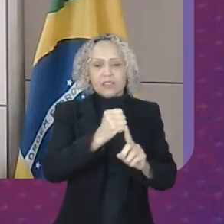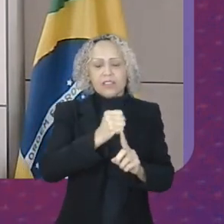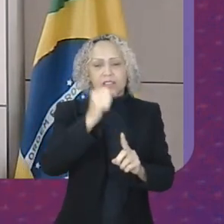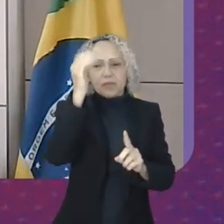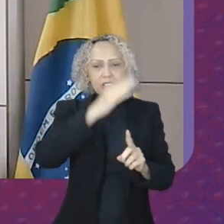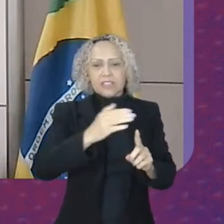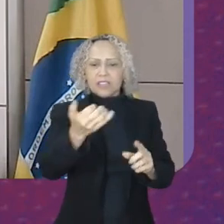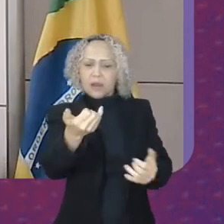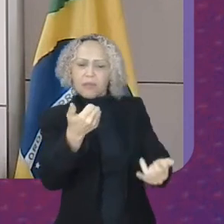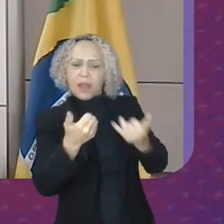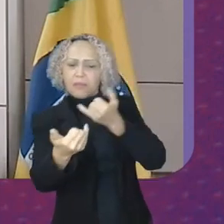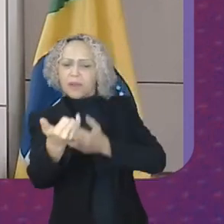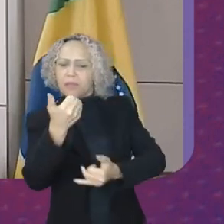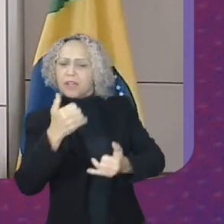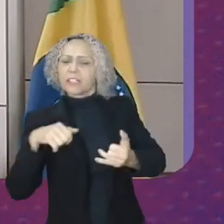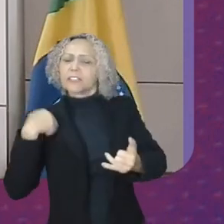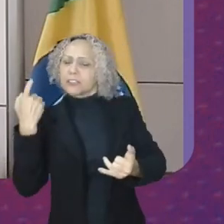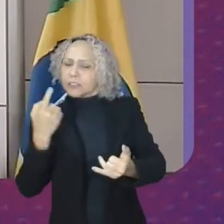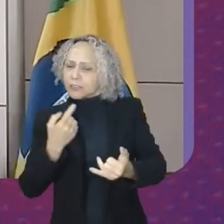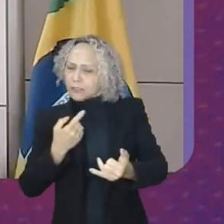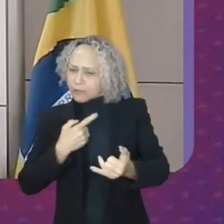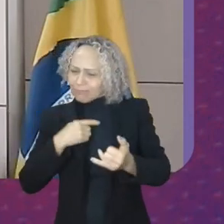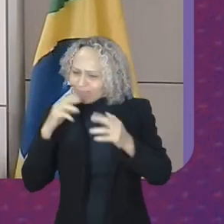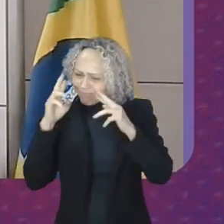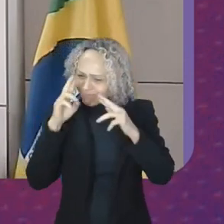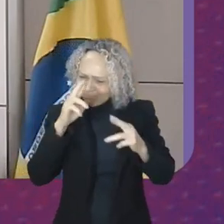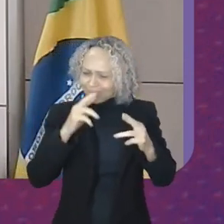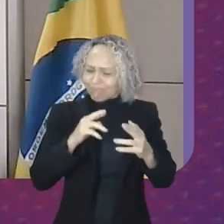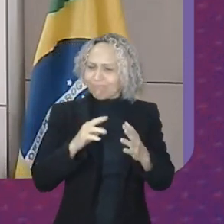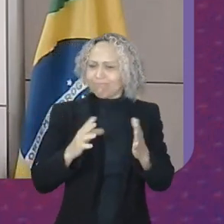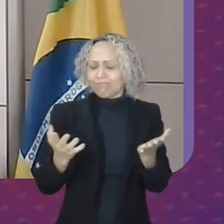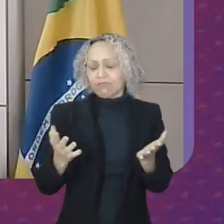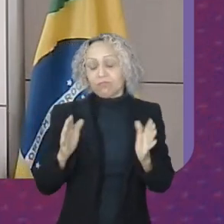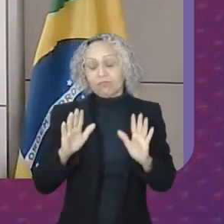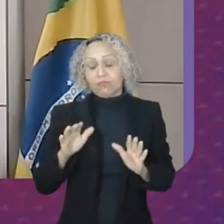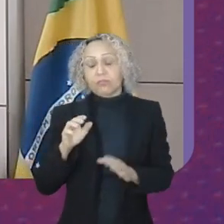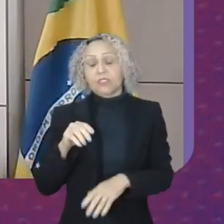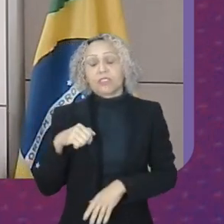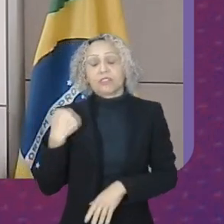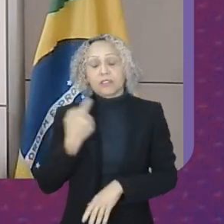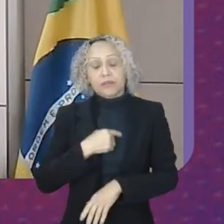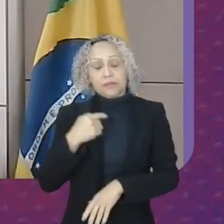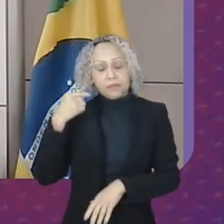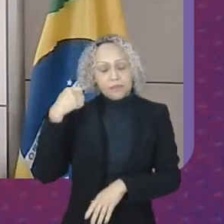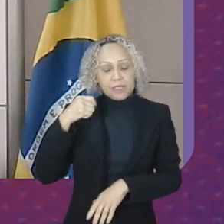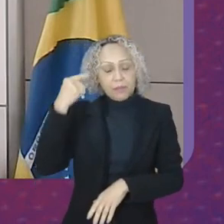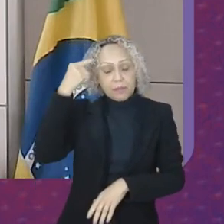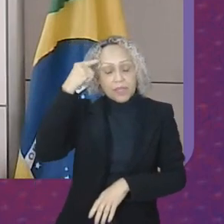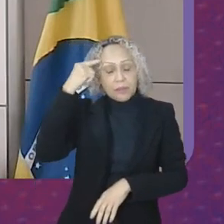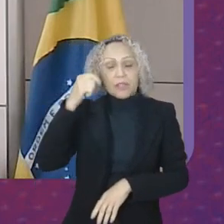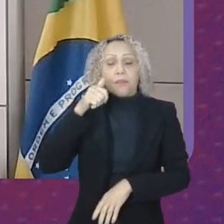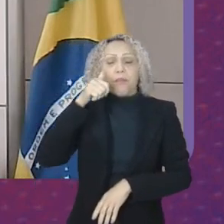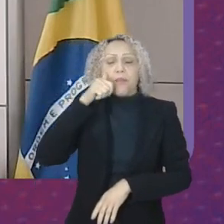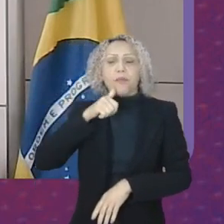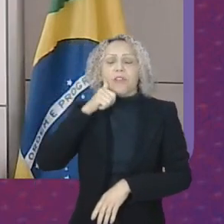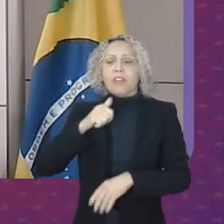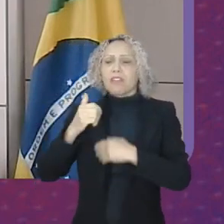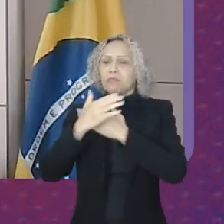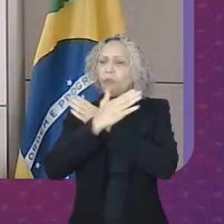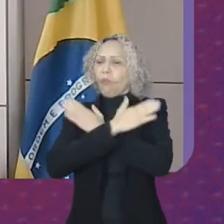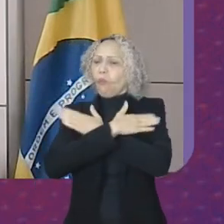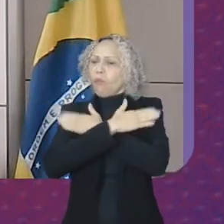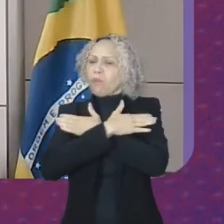condição ainda pior do que outras. Desempregadas, passando fome e em condição